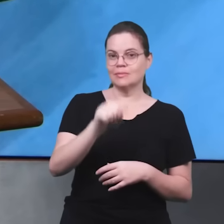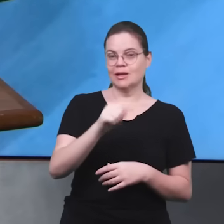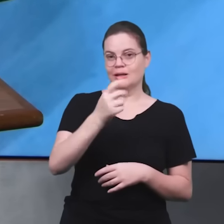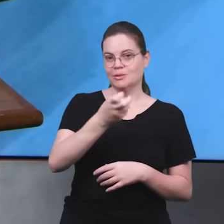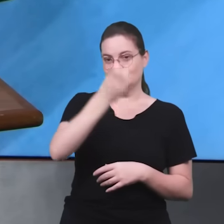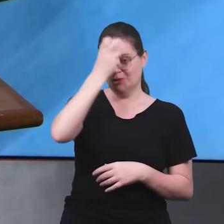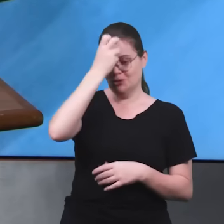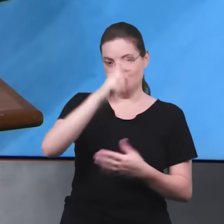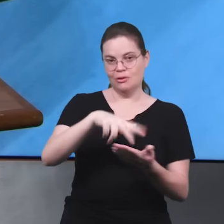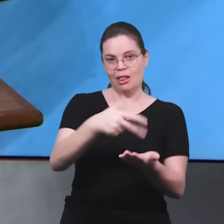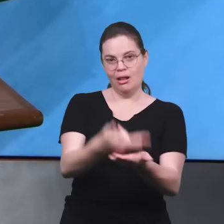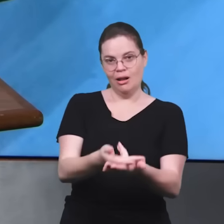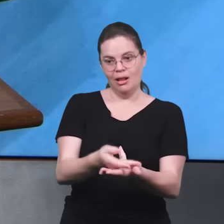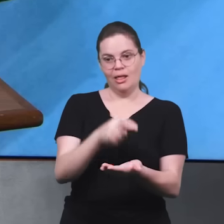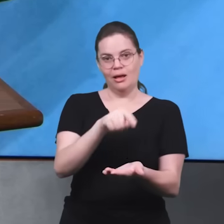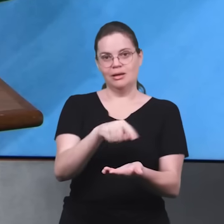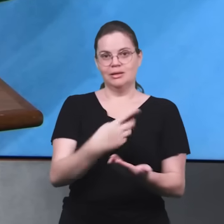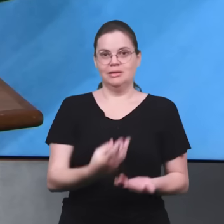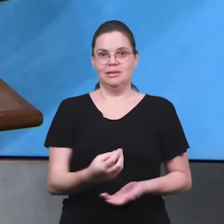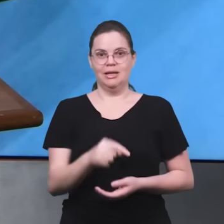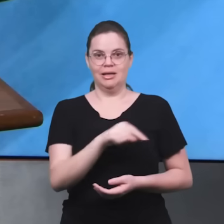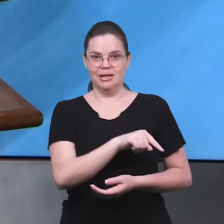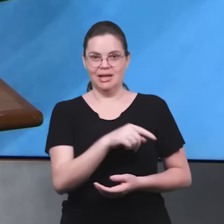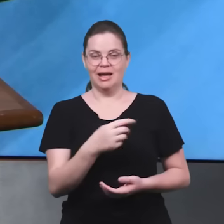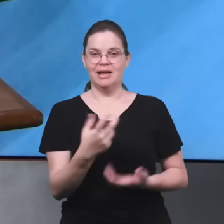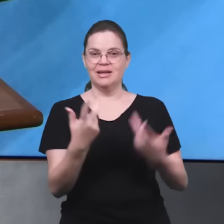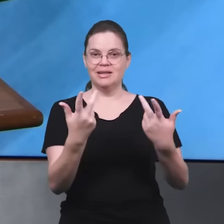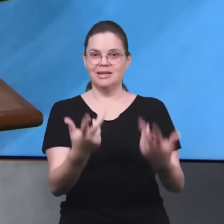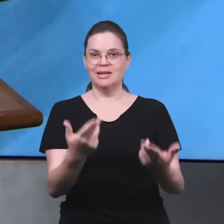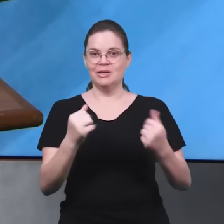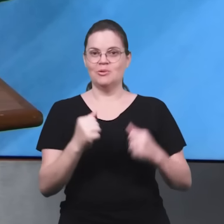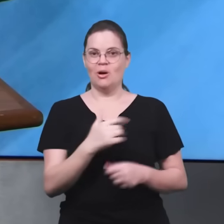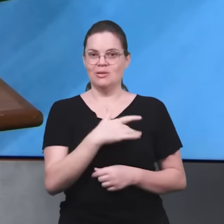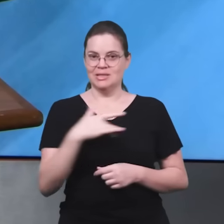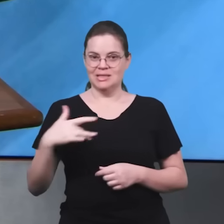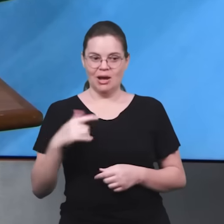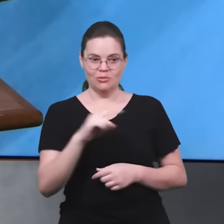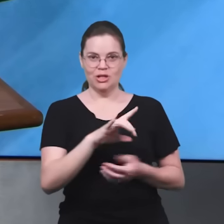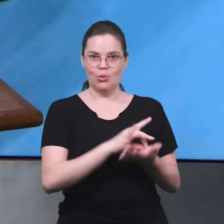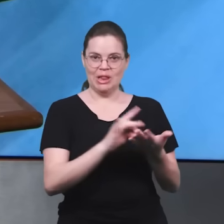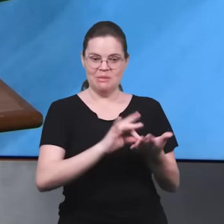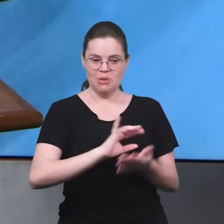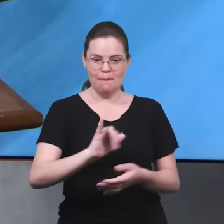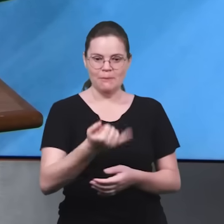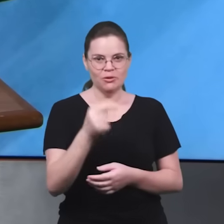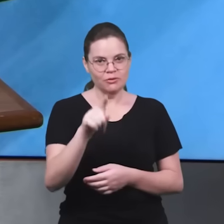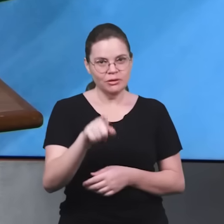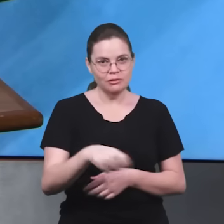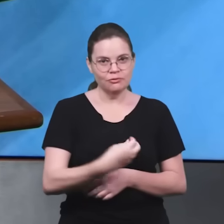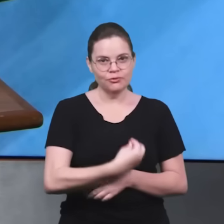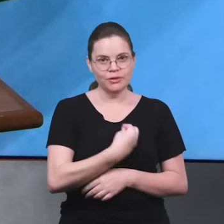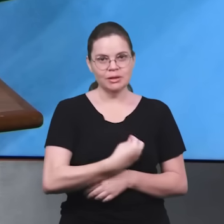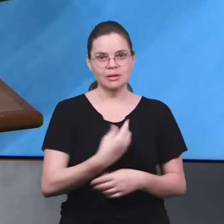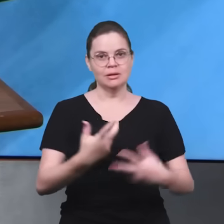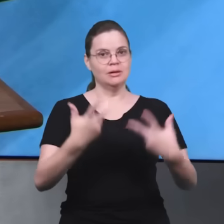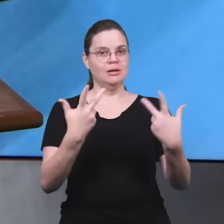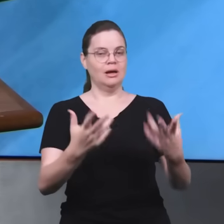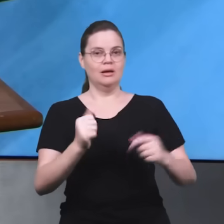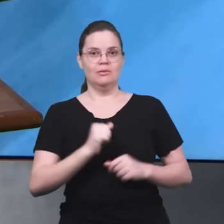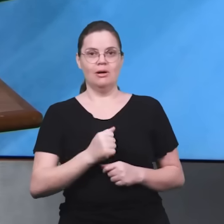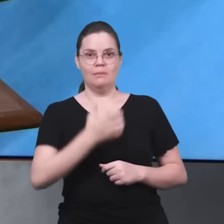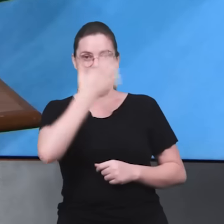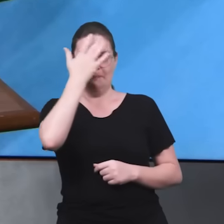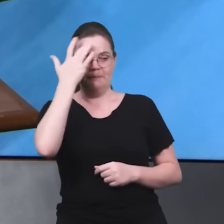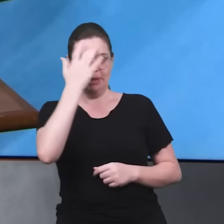saúde, ele ficou no mundo. Aproveitou as coisas que o mundo poderia dar, ou seja, o resultado daquilo foi, ele